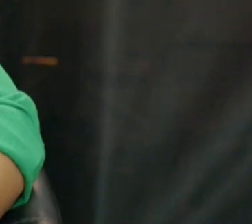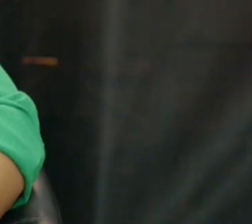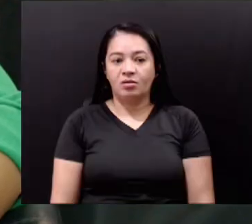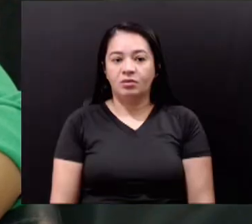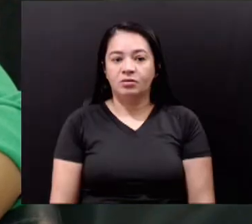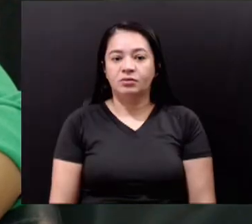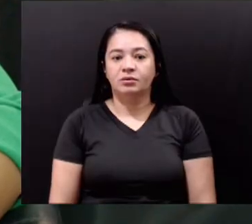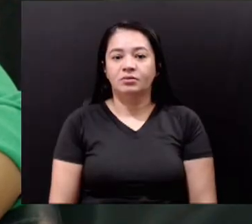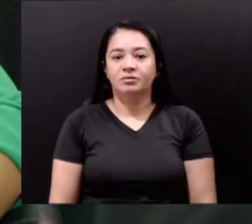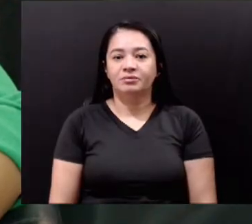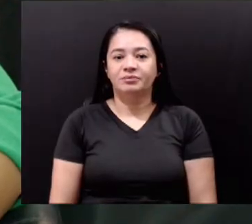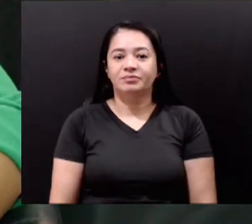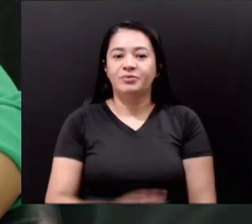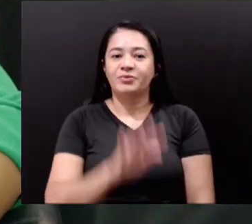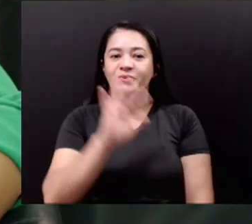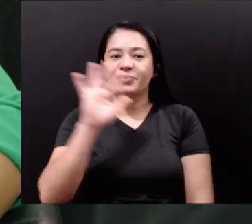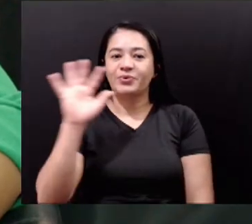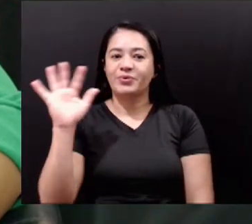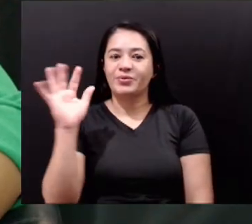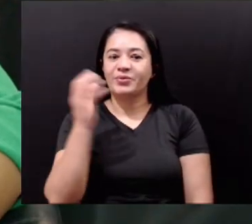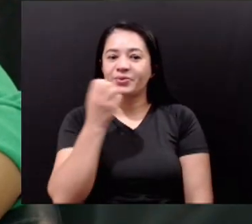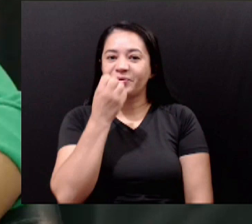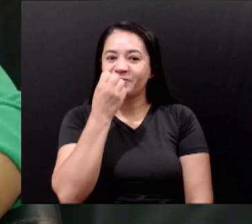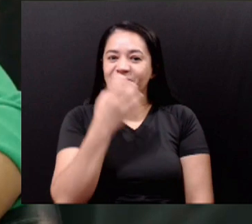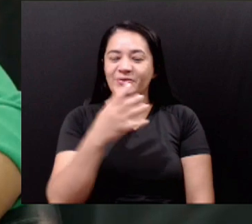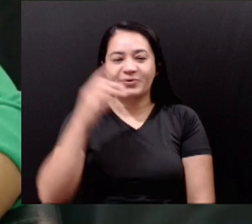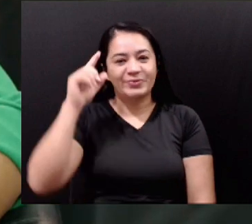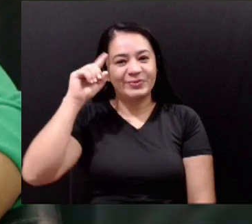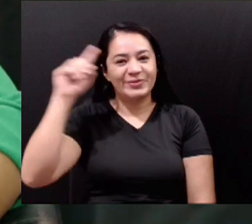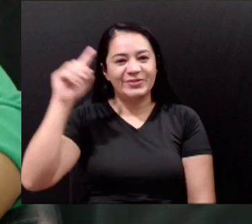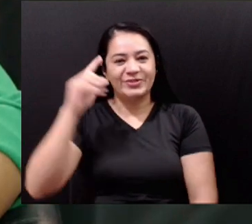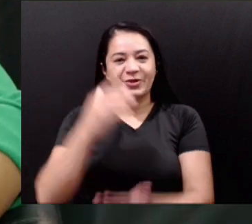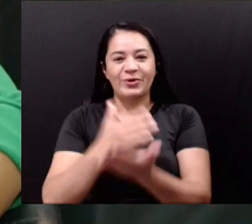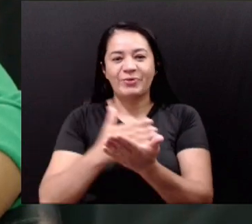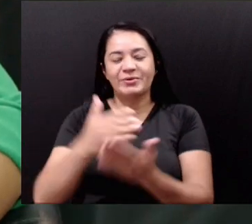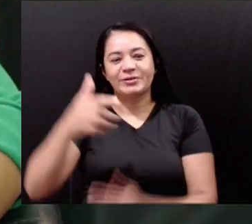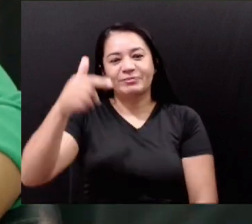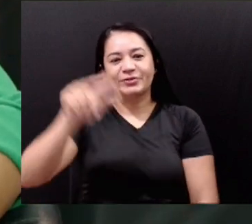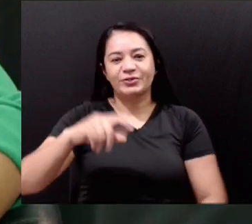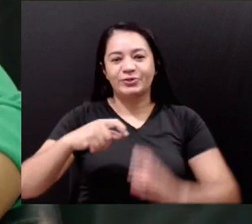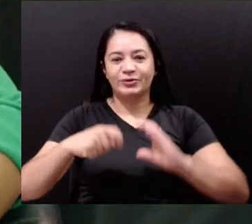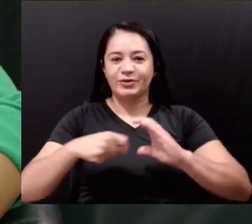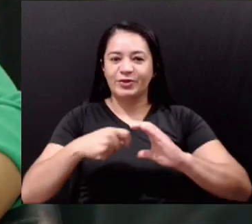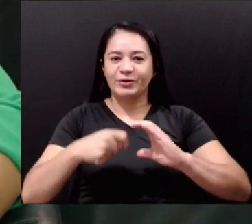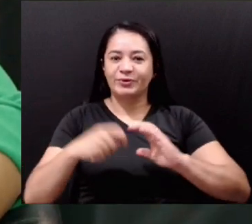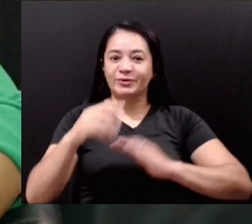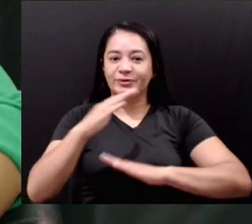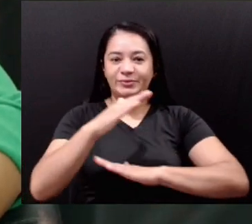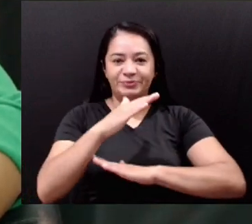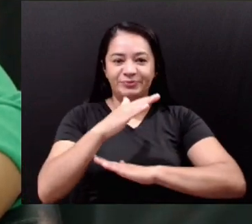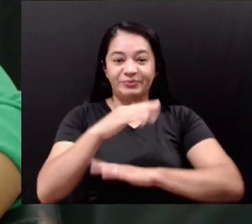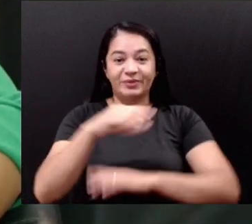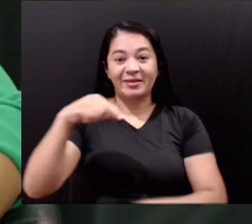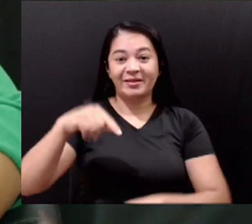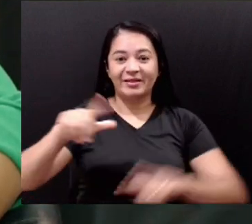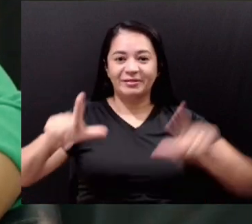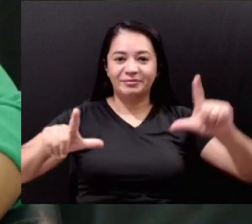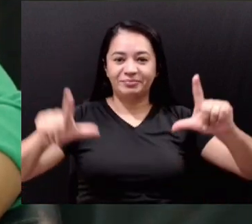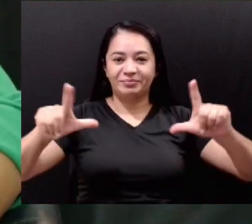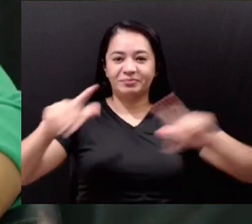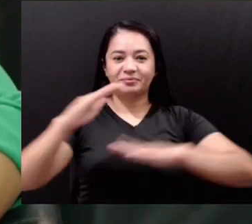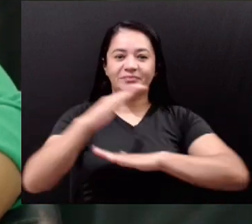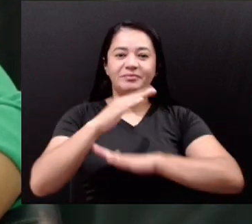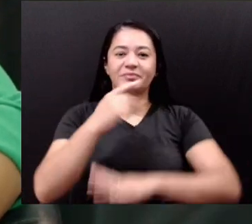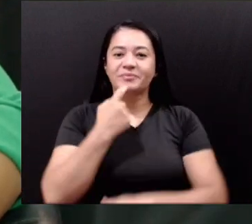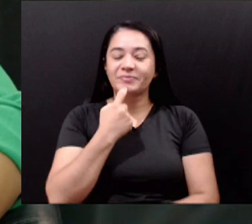Olá, bom dia! Estamos começando mais uma edição do nosso Estúdio Câmara, aqui na TV Câmara Campinas. Sextamos!